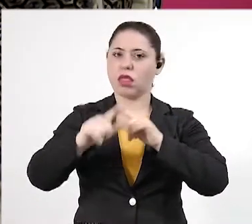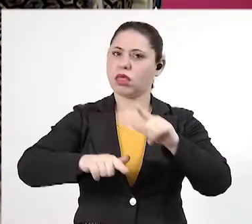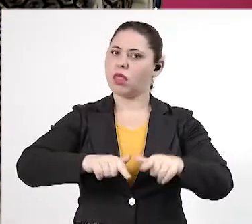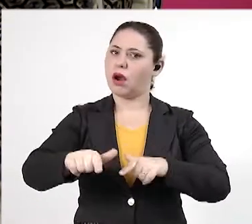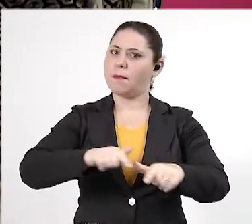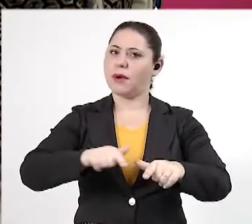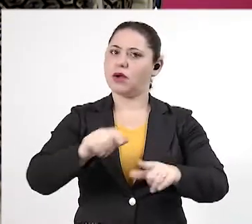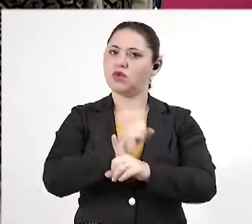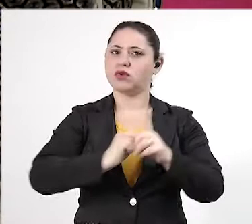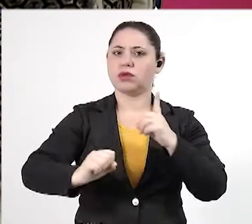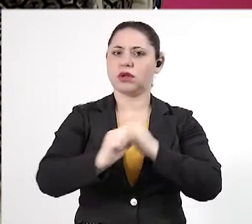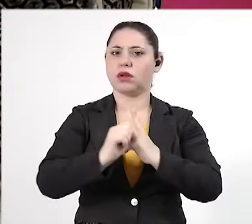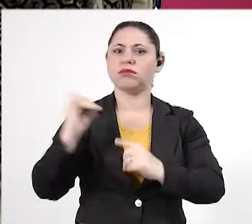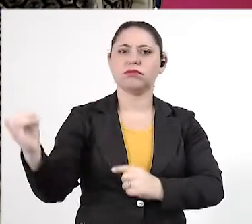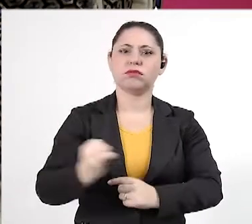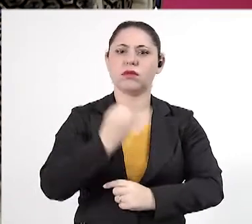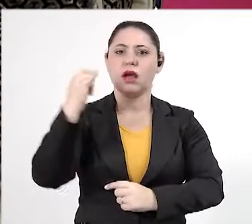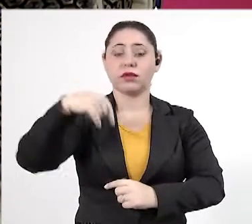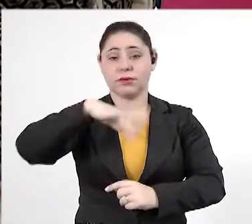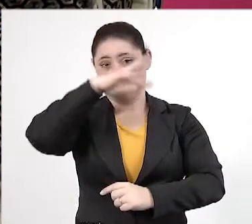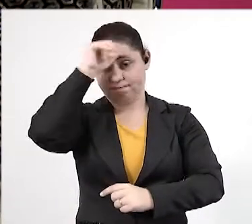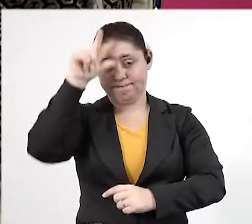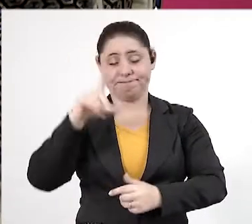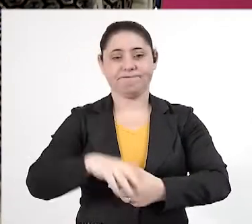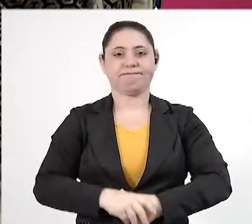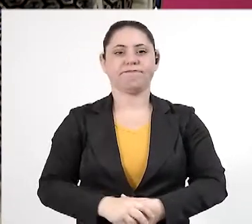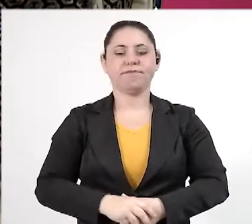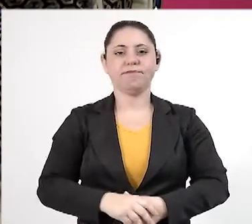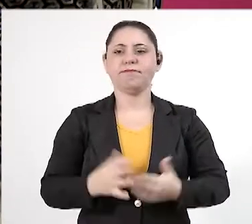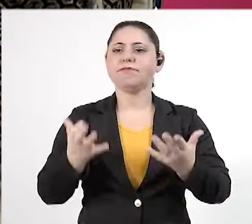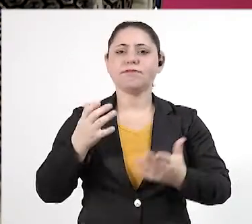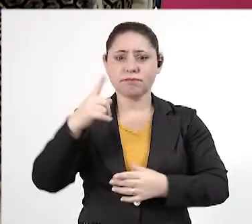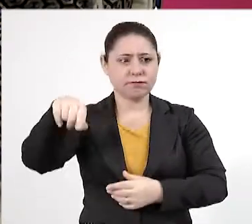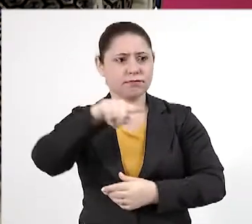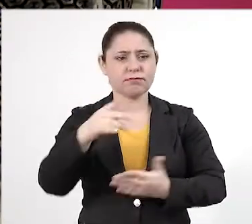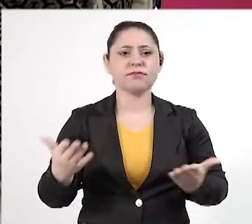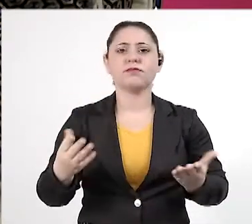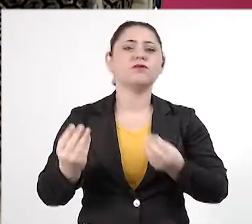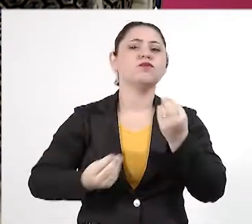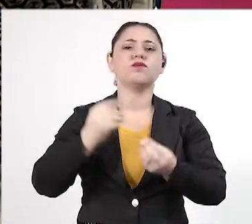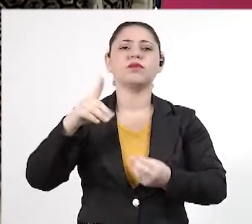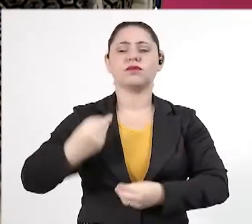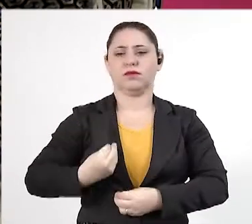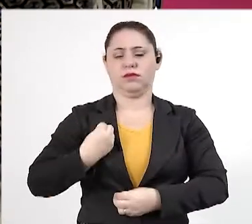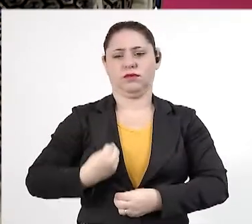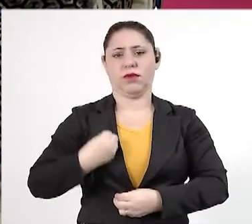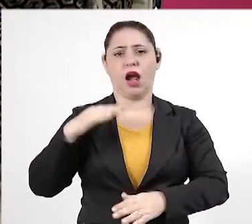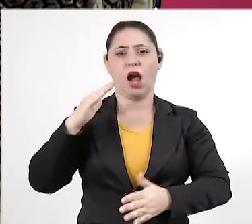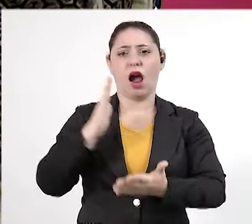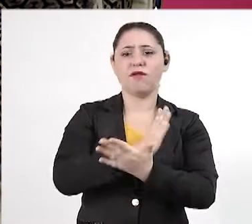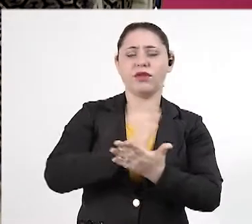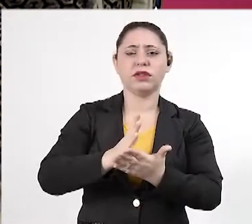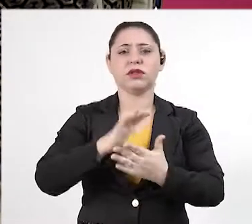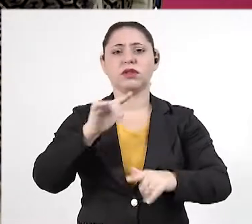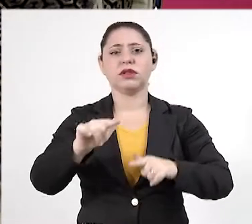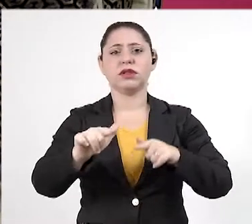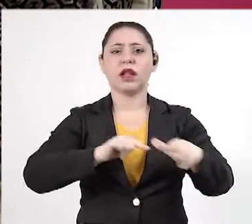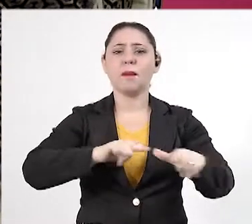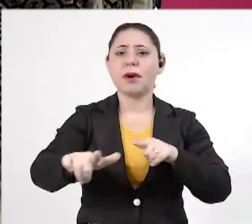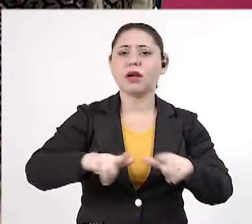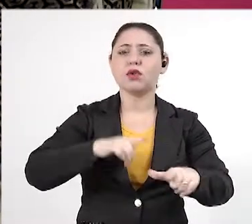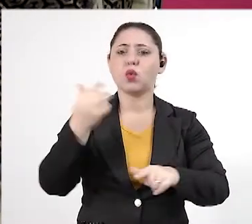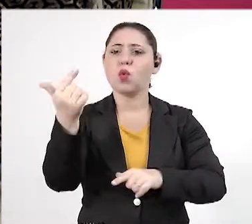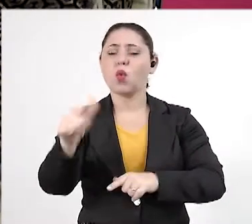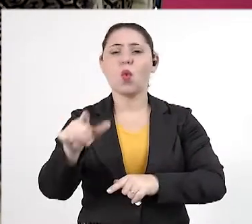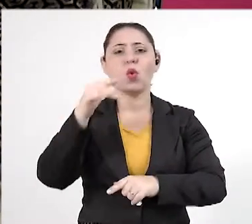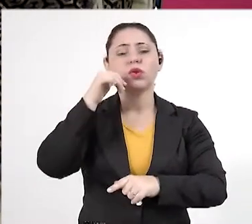trabalhos importantes na sociedade, no caso aqui em Mato Grosso do Sul. E eu gostaria de saber de vocês como é que é ser mulher e às vezes trabalhando,